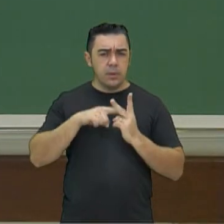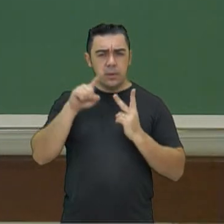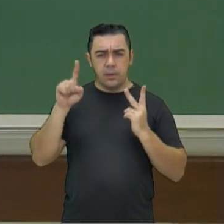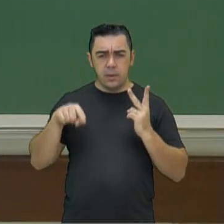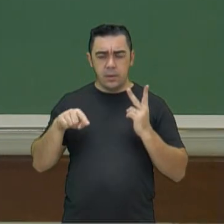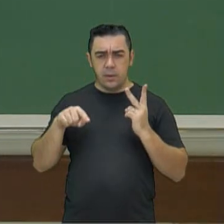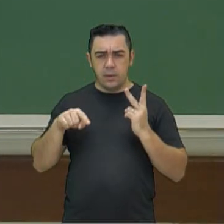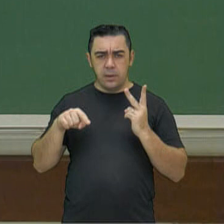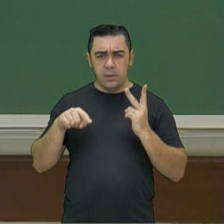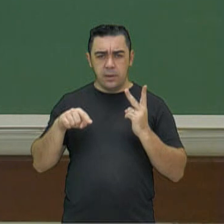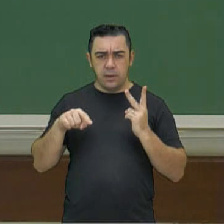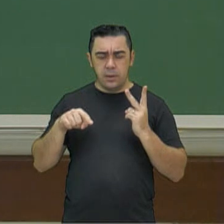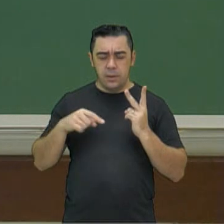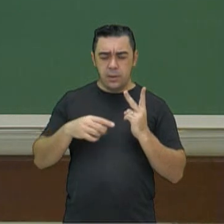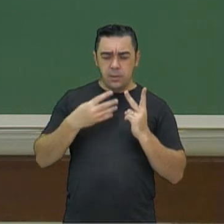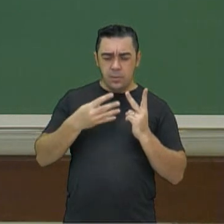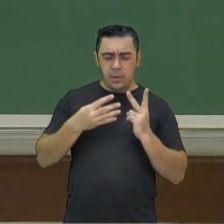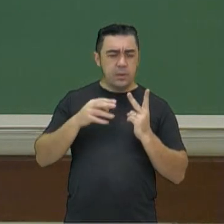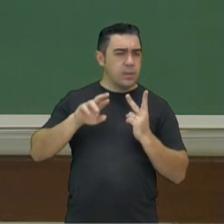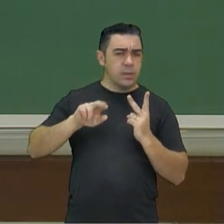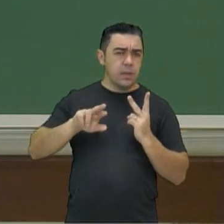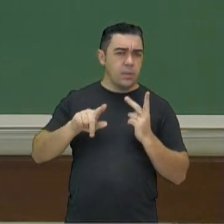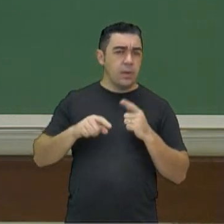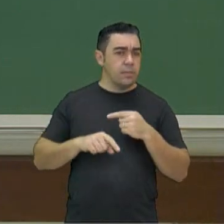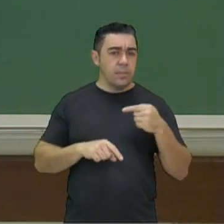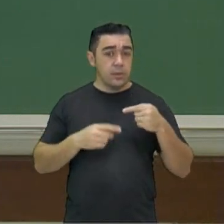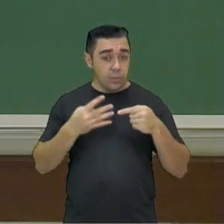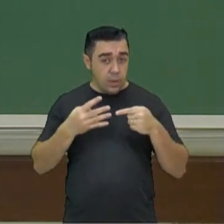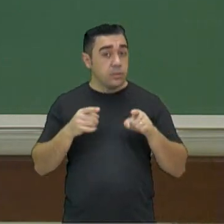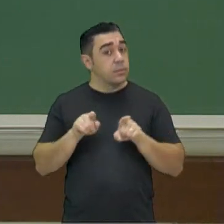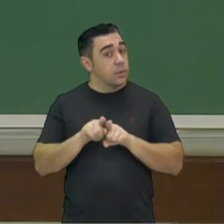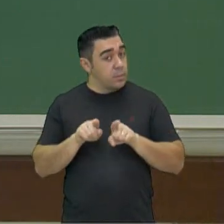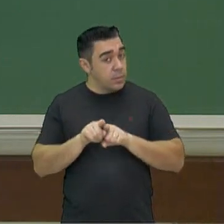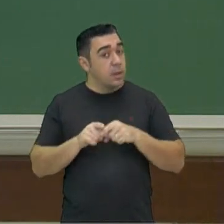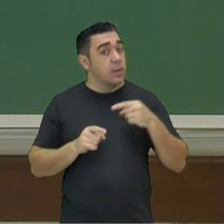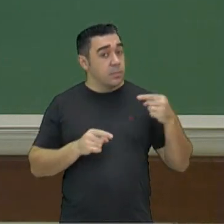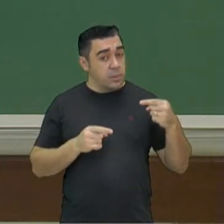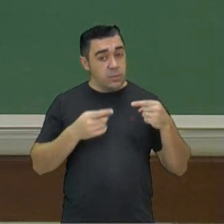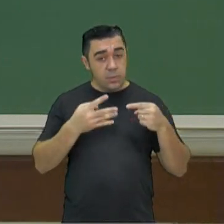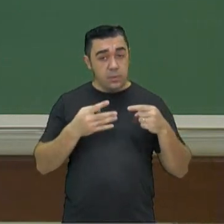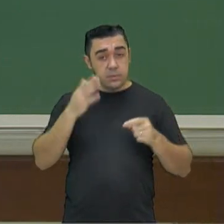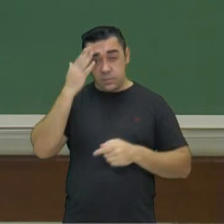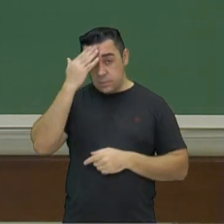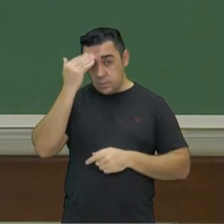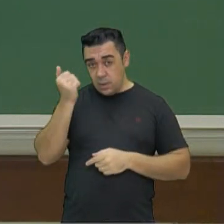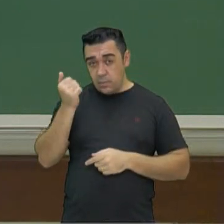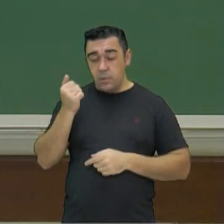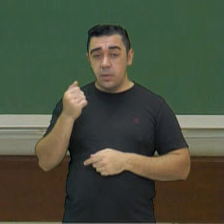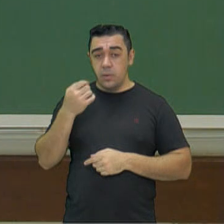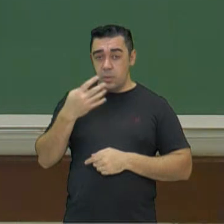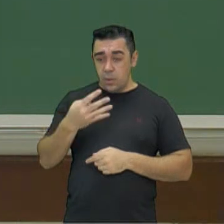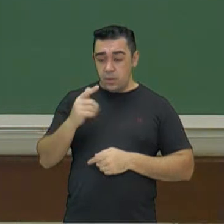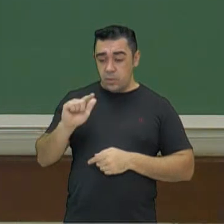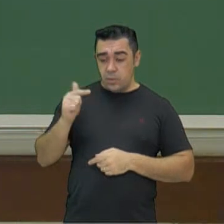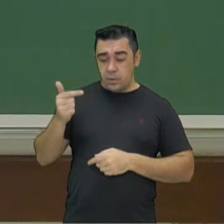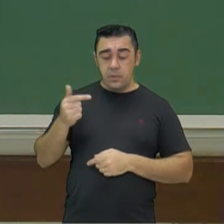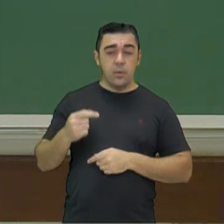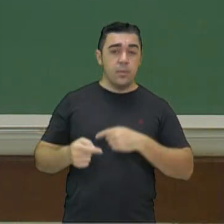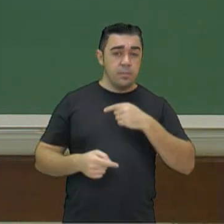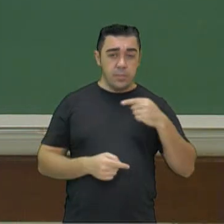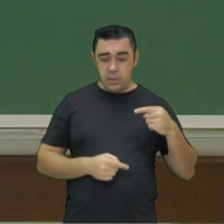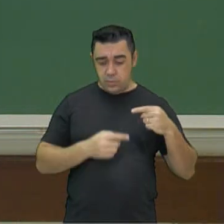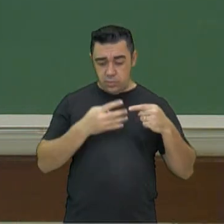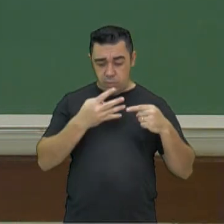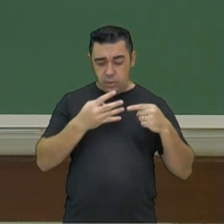4? Não é menos 4. É também menos 4, a gente sabe que 4 ao quadrado é 16. Menos 4 ao